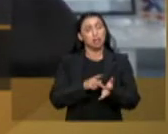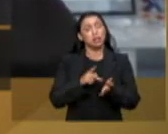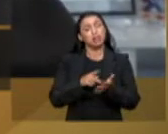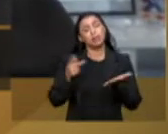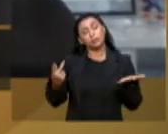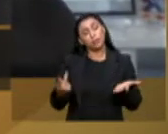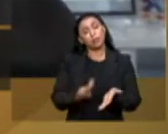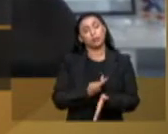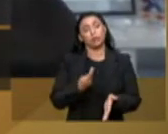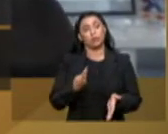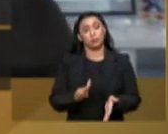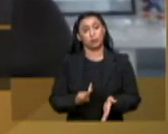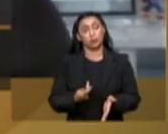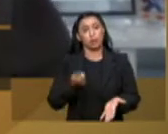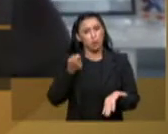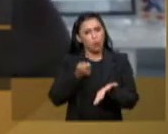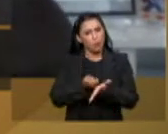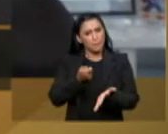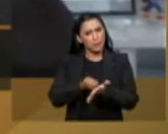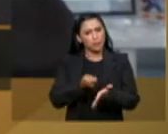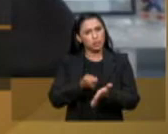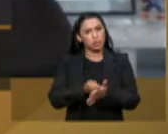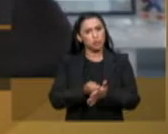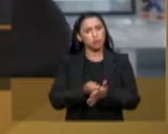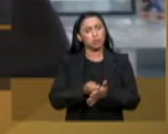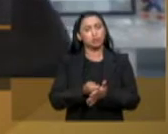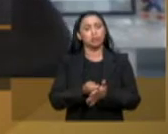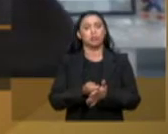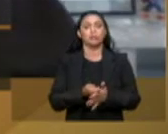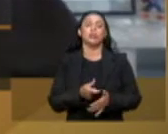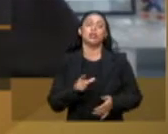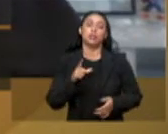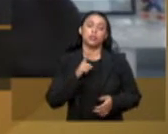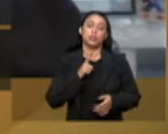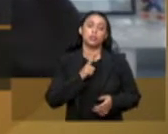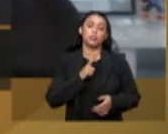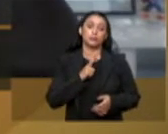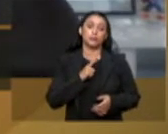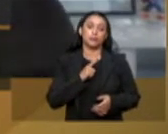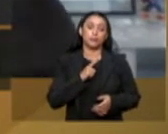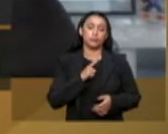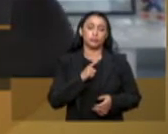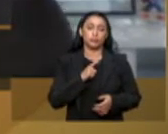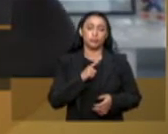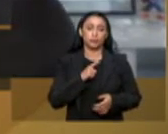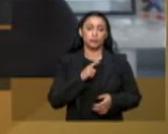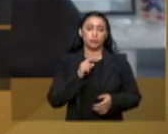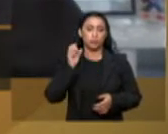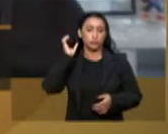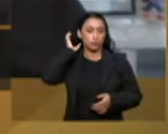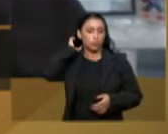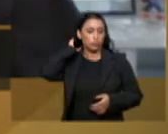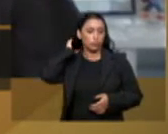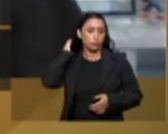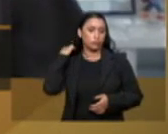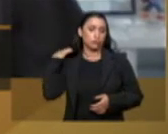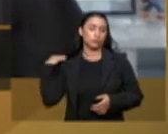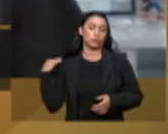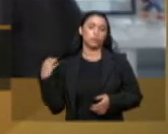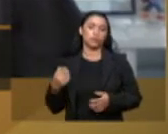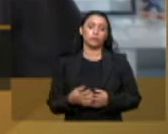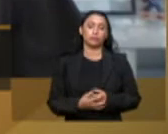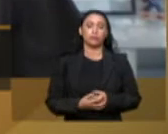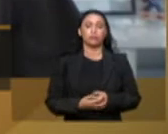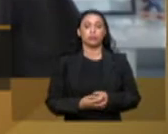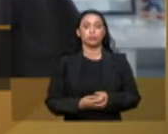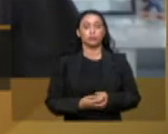E ao se inserir obrigatoriamente na prática, obrigatoriamente nesse suposto regime opcional